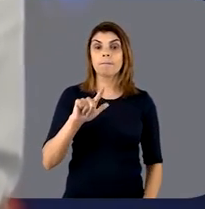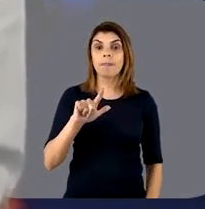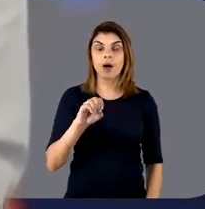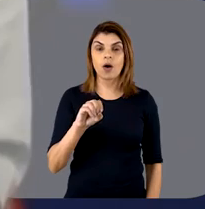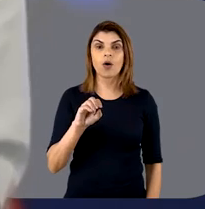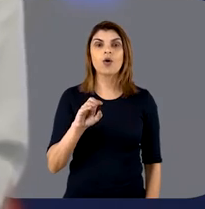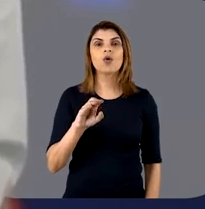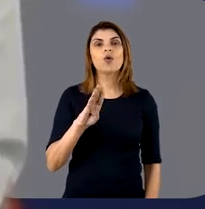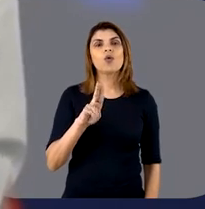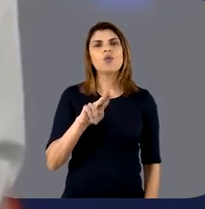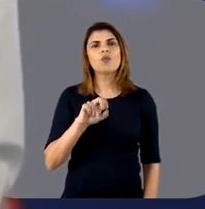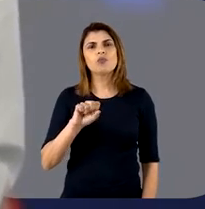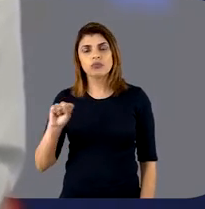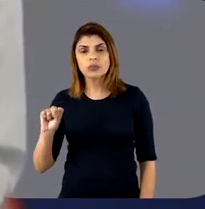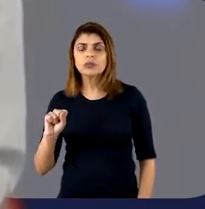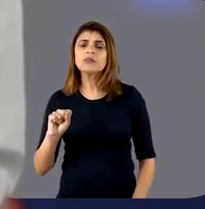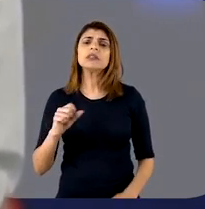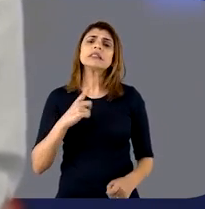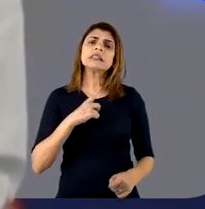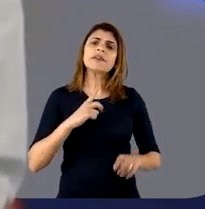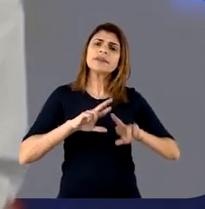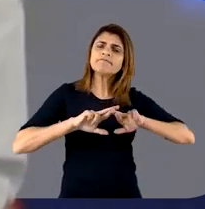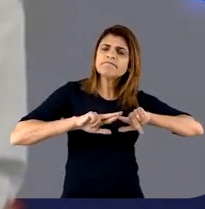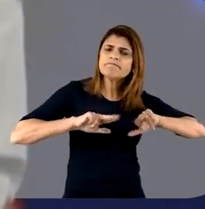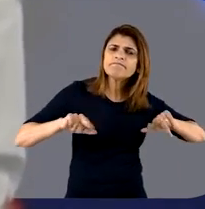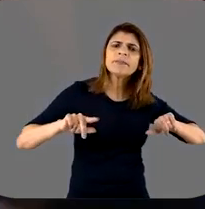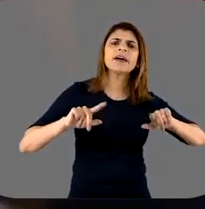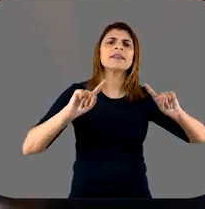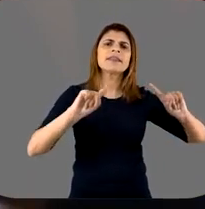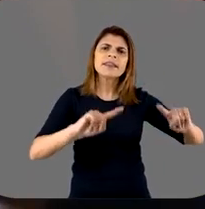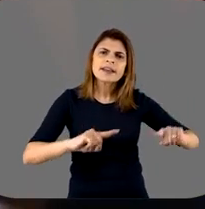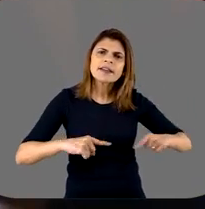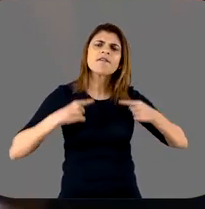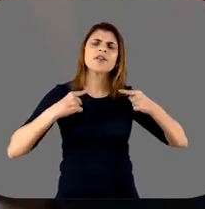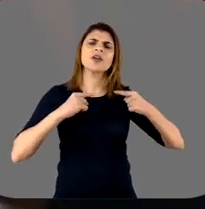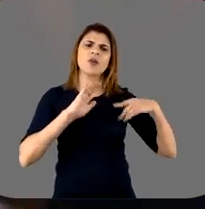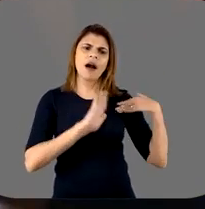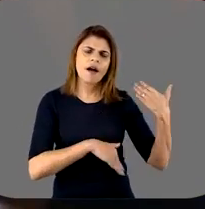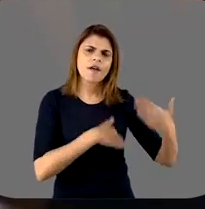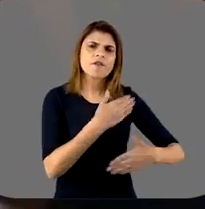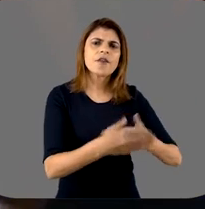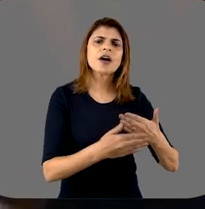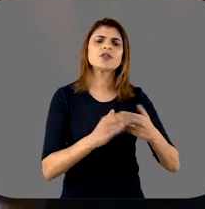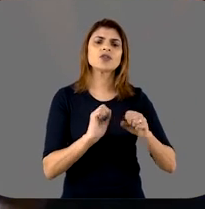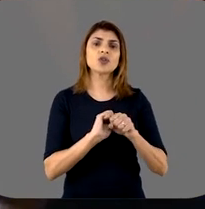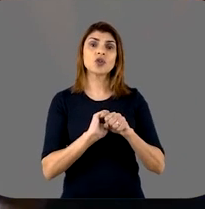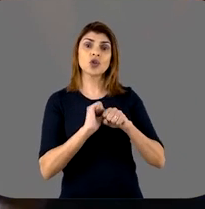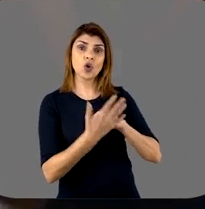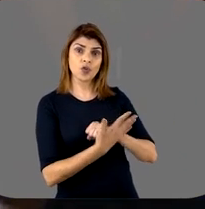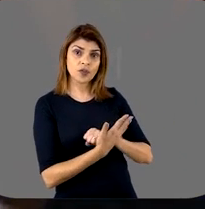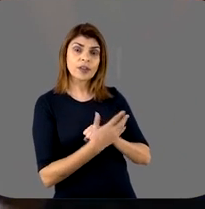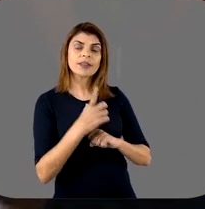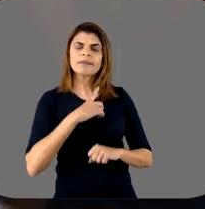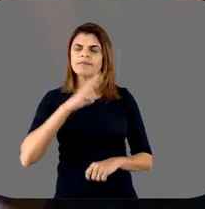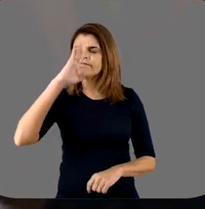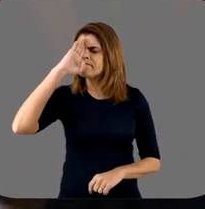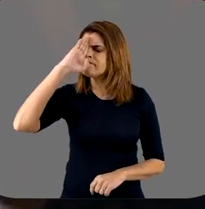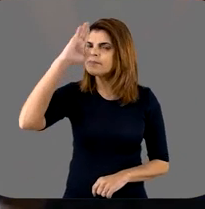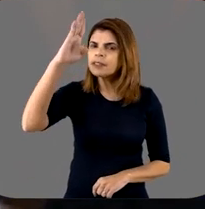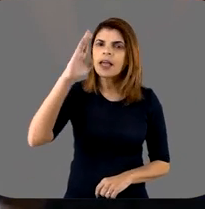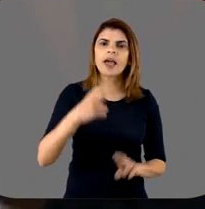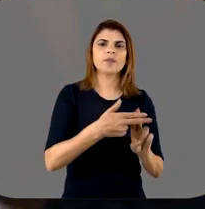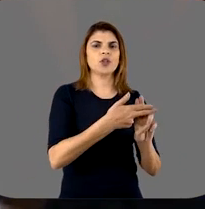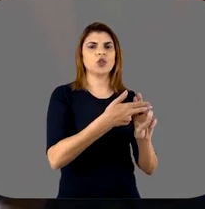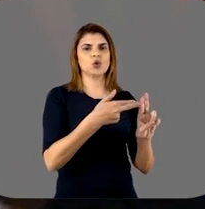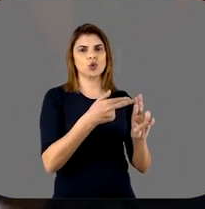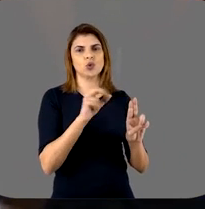gente que, entre tantos desafios, né, e avanços no combate à Covid-19, a gente tem aí um elemento crucial,